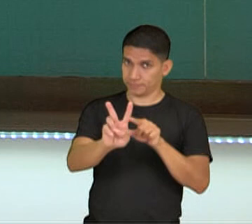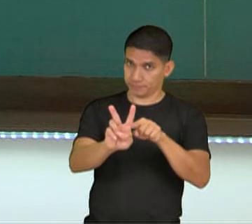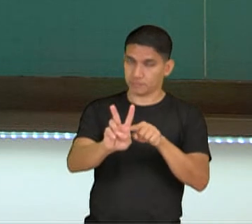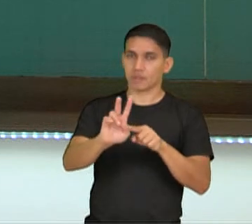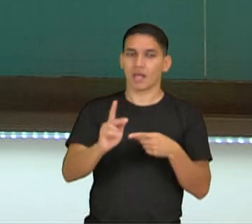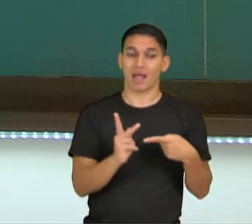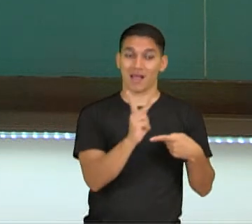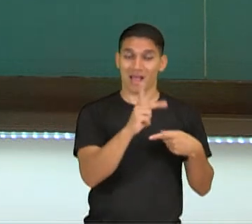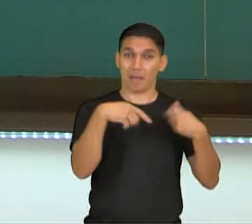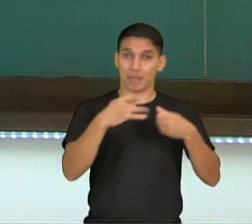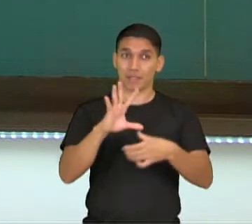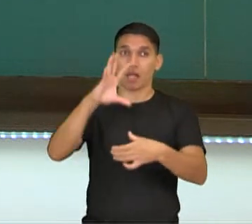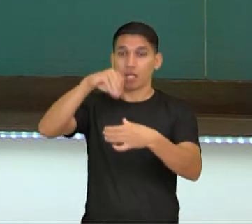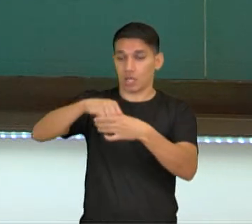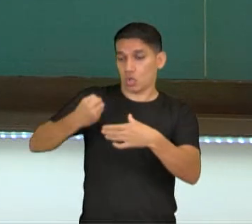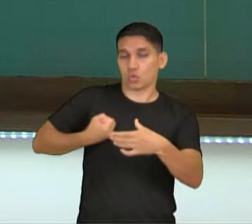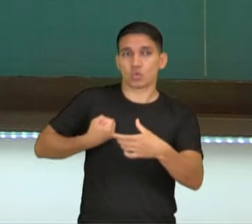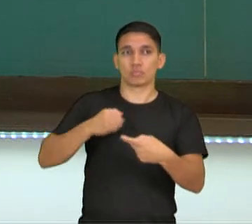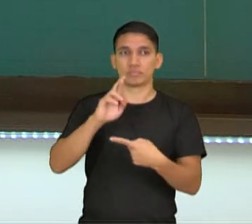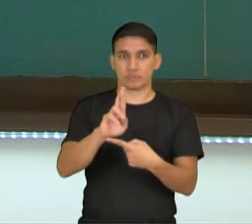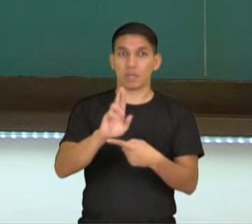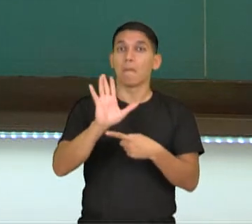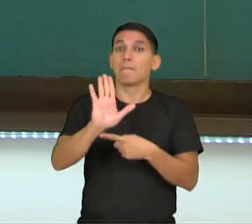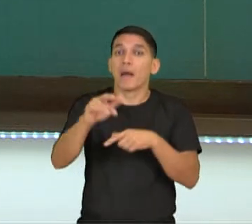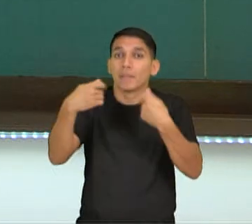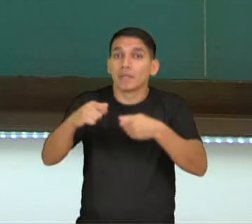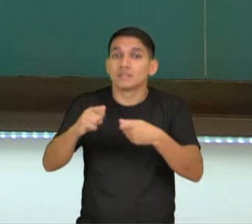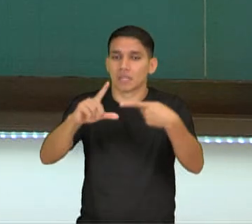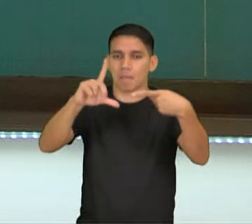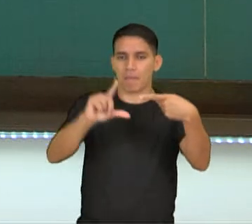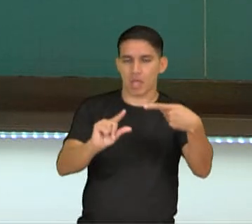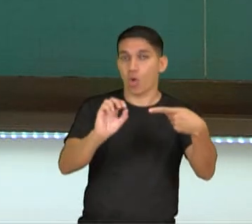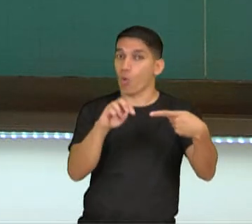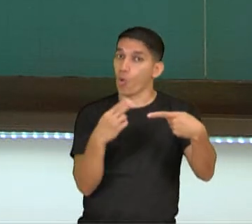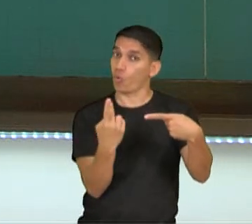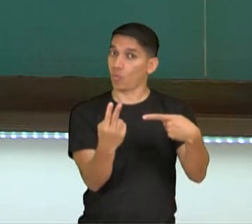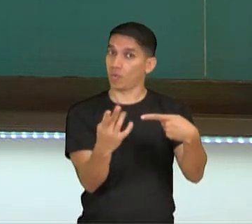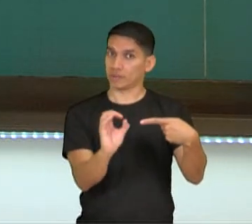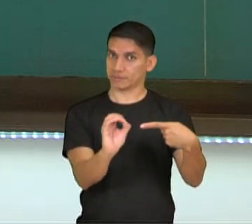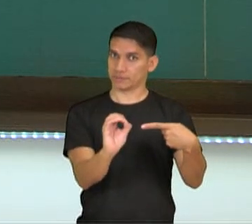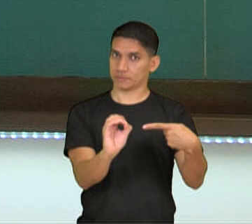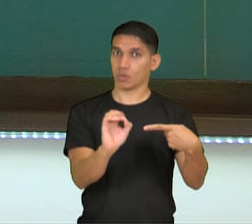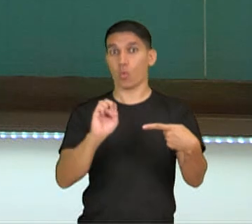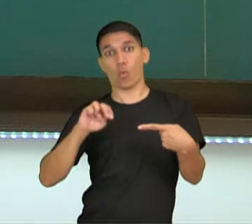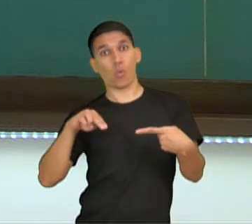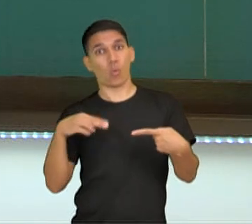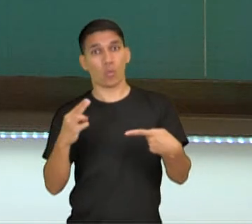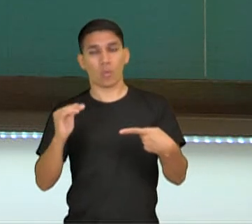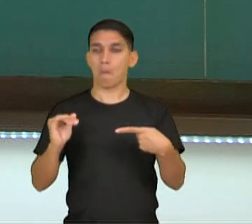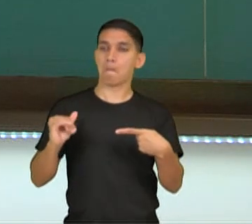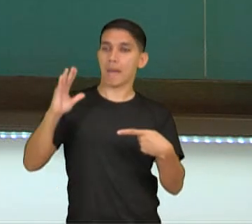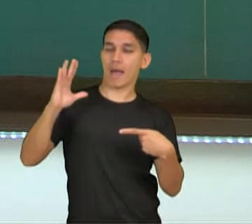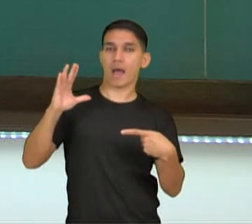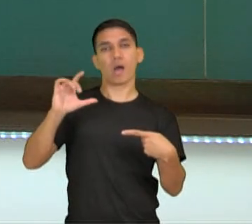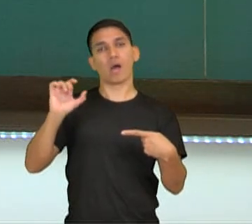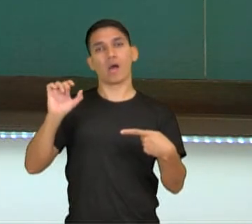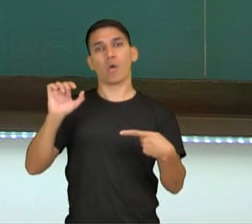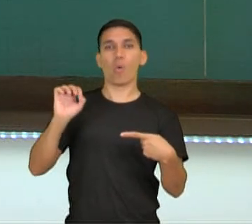aos reais, serão números reais, só que eles têm que ser o quê? Menor ou igual que 0, ou maior ou igual que